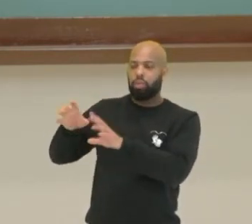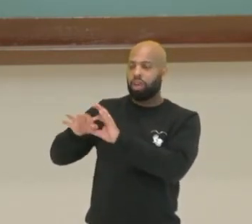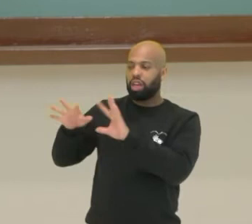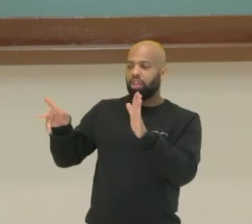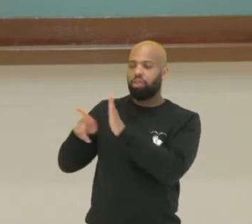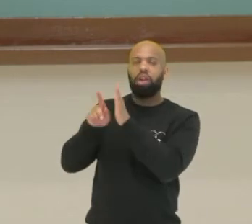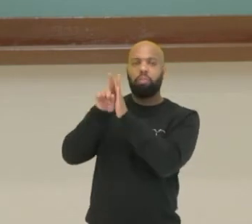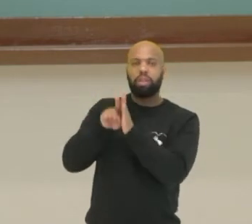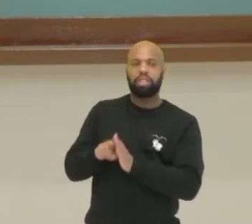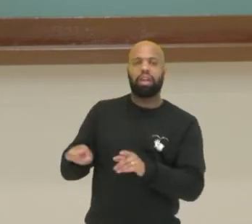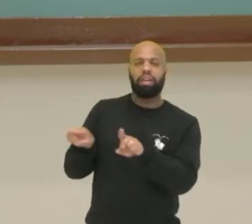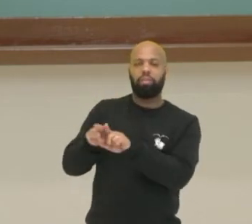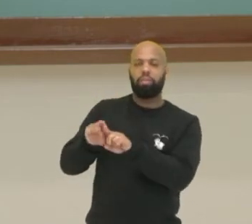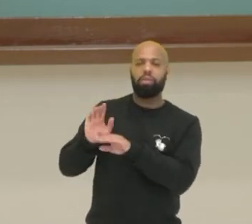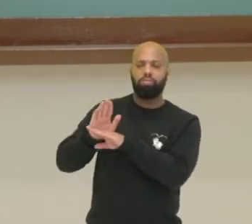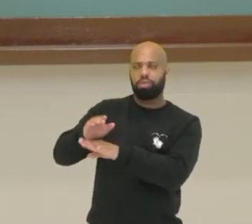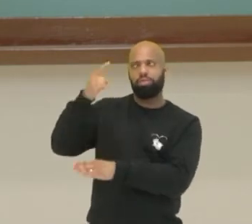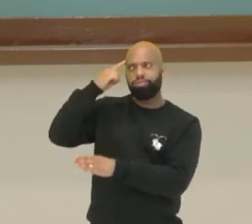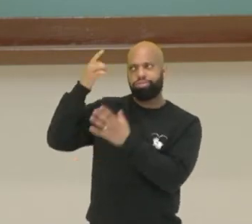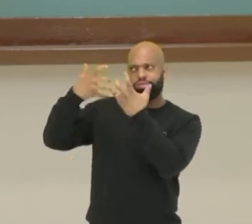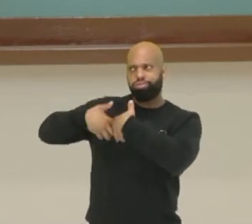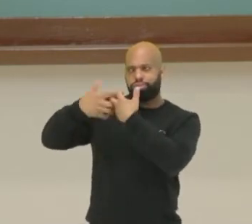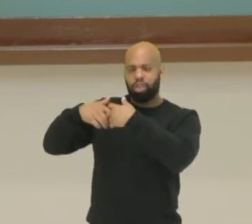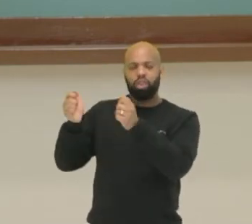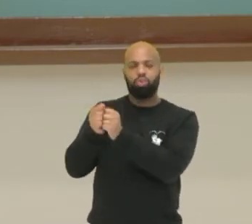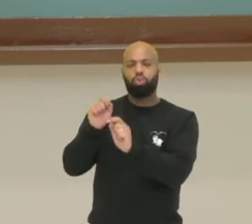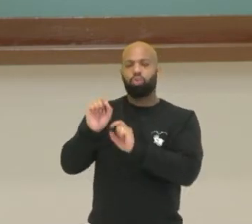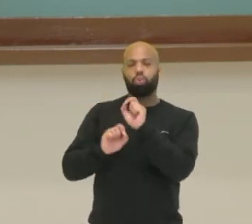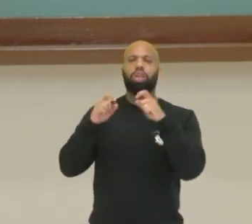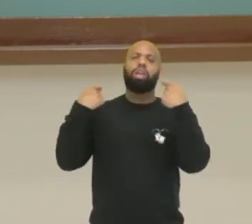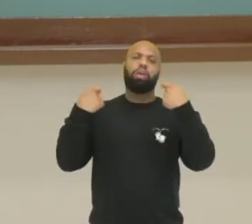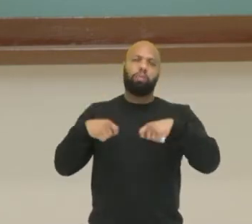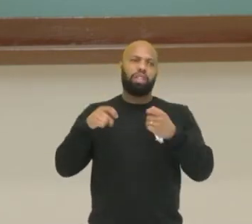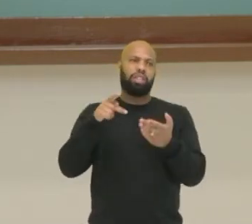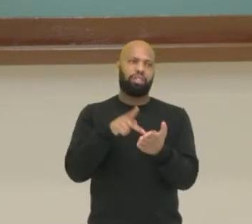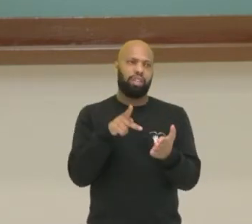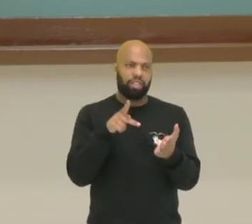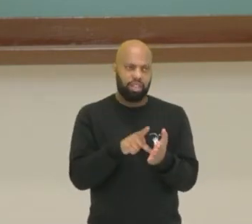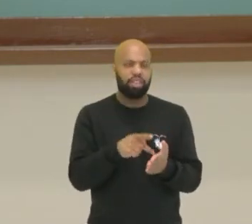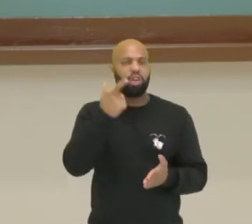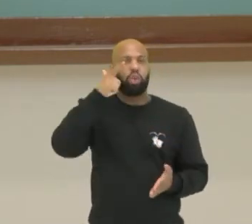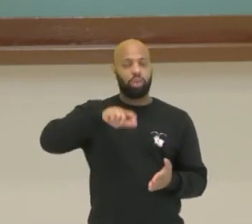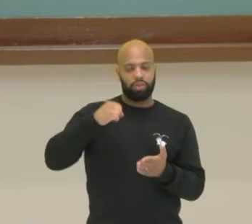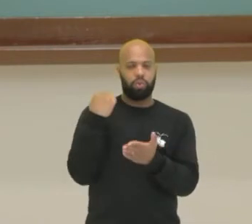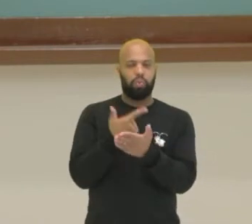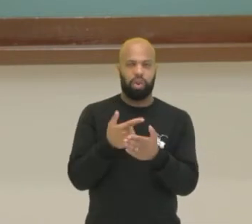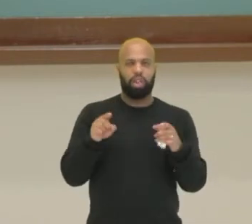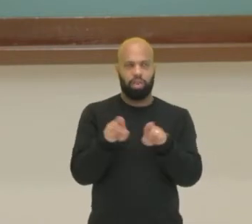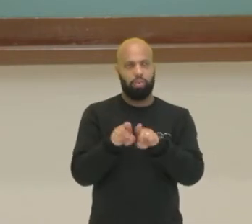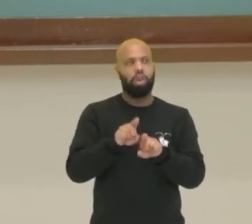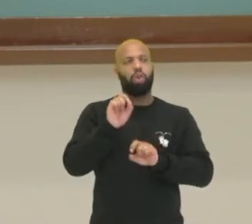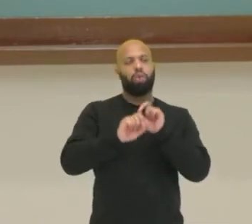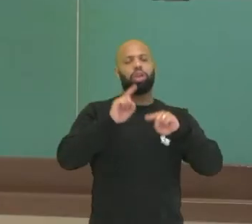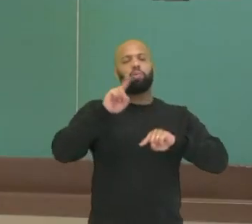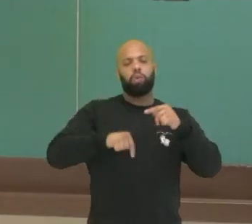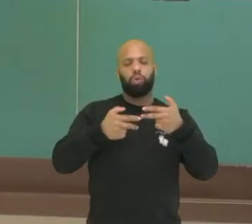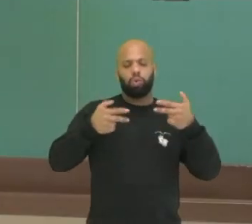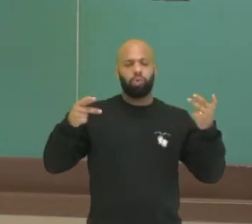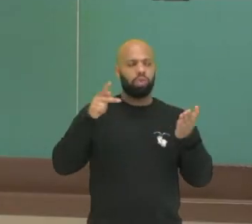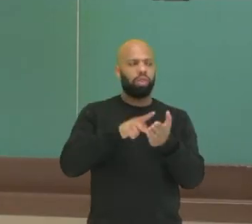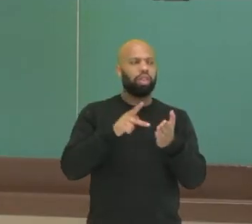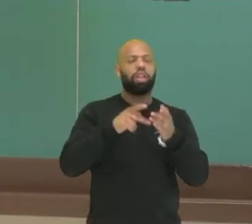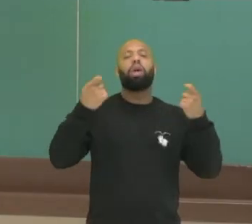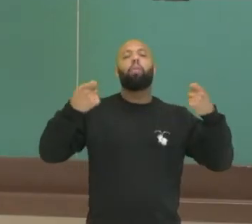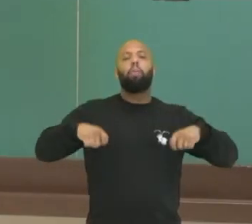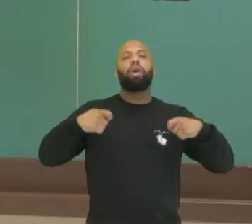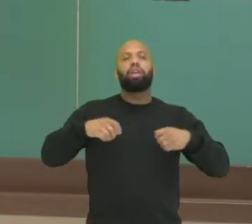para ajudar a pensar junto o que de fato se necessita, né, para comprar. Quais são os produtos que são realmente